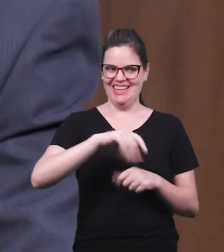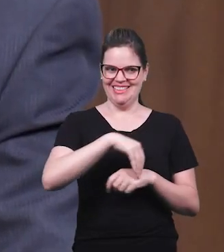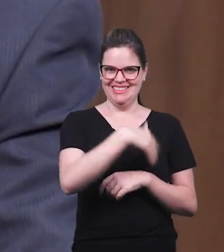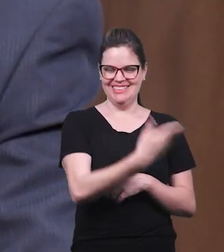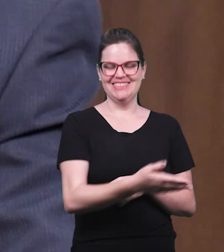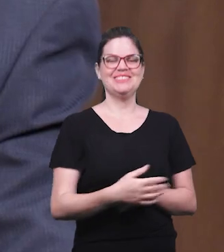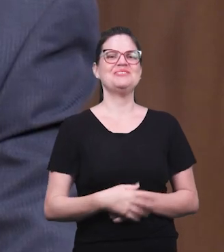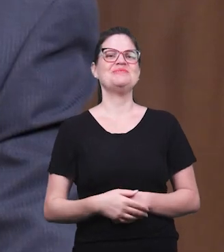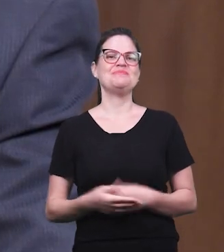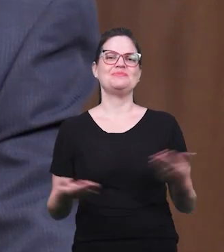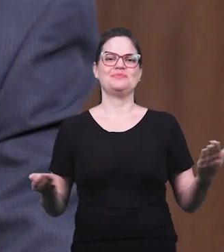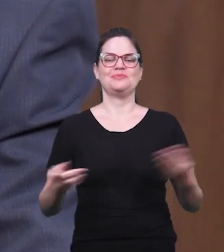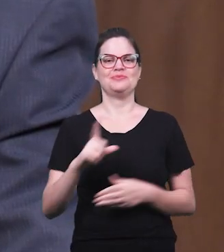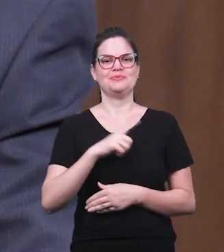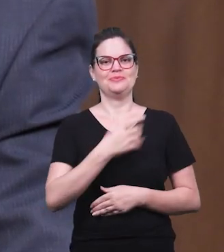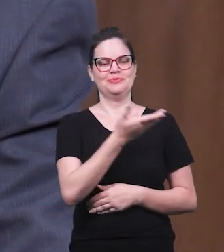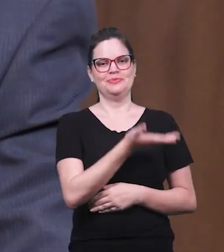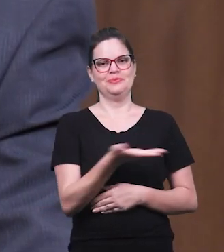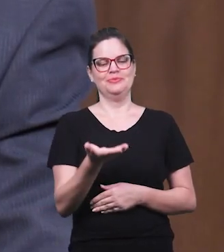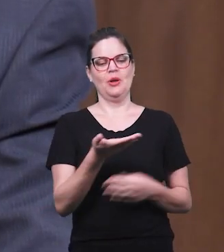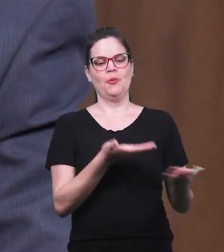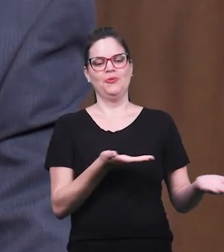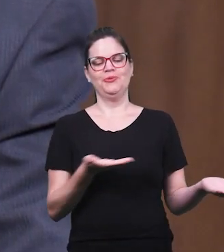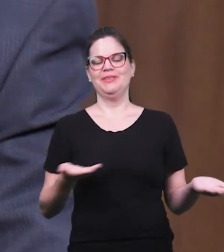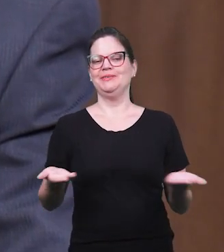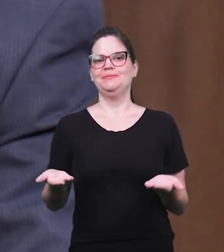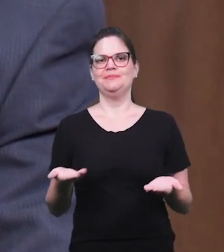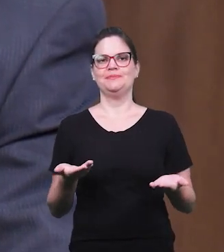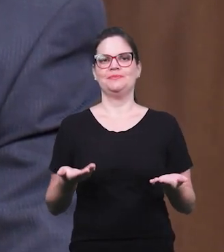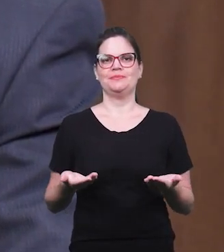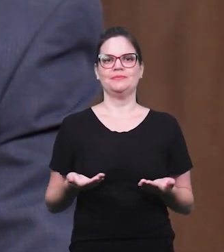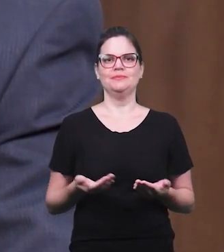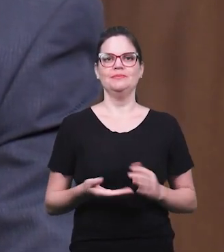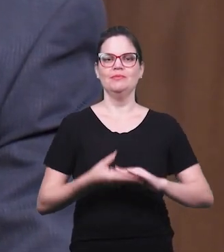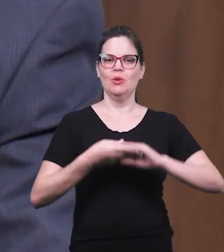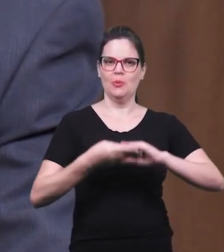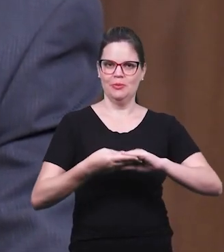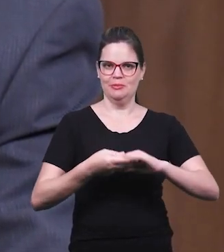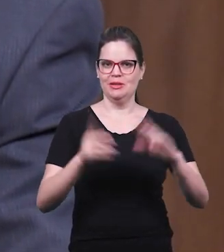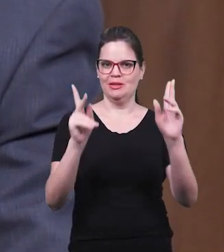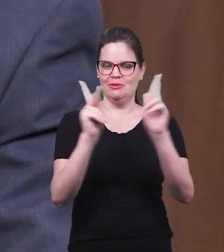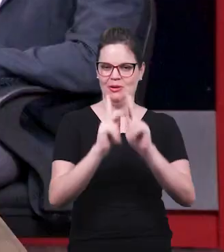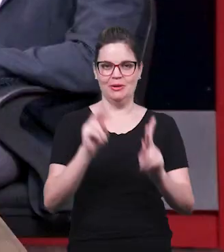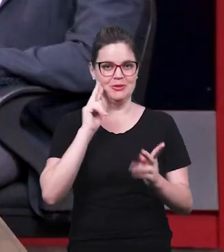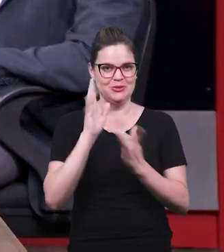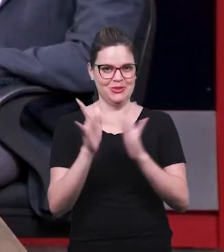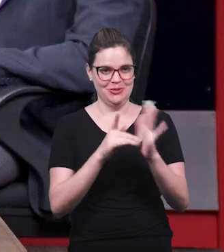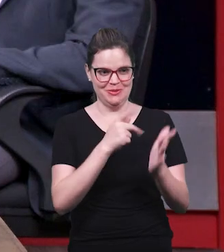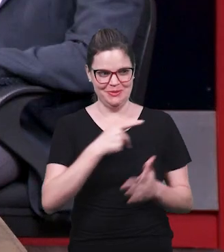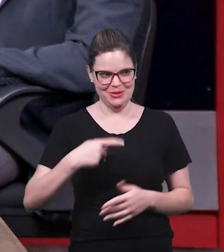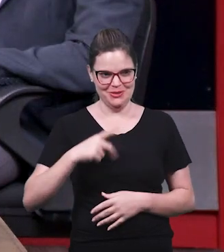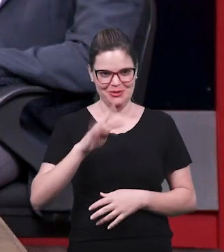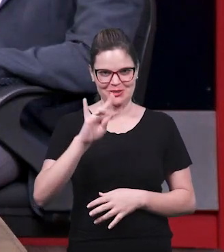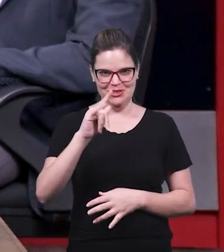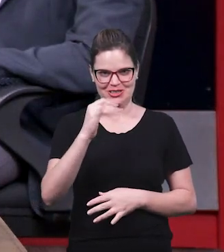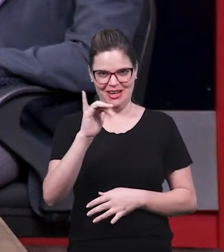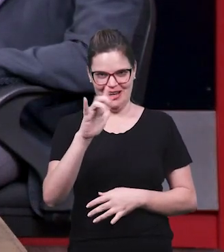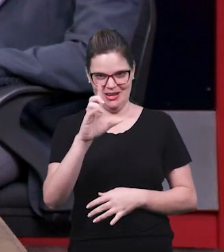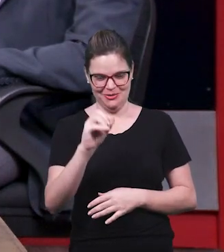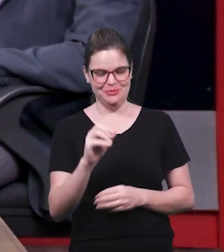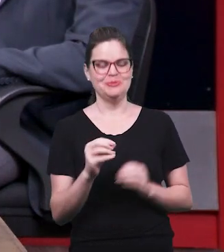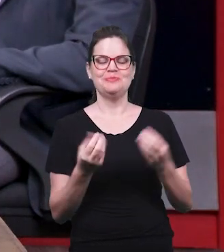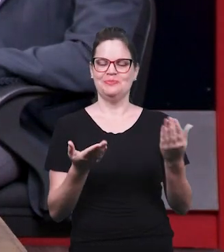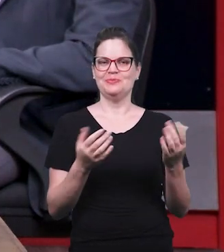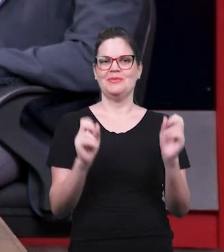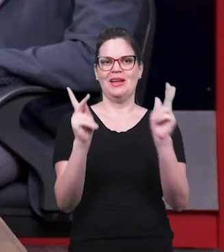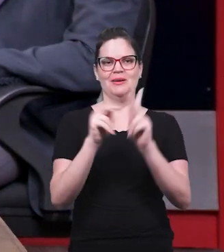bem representados aqui pelo nosso convidado. Primeiro cumprimentar o professor Tiago com a paz do Senhor. Amém, Pai do Senhor a todos.